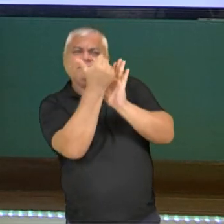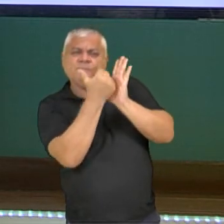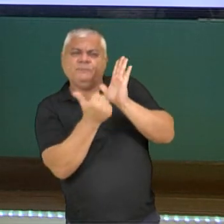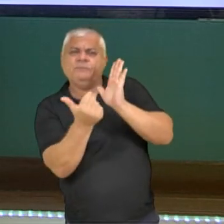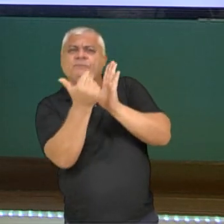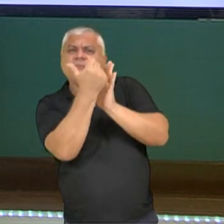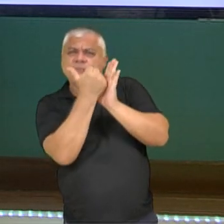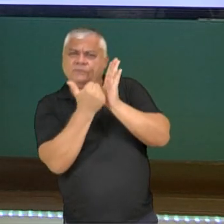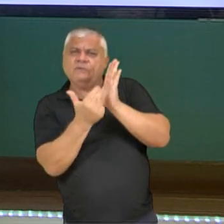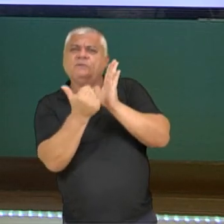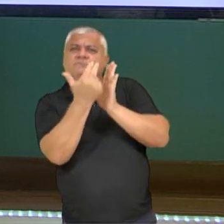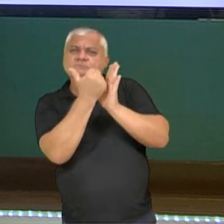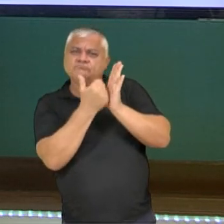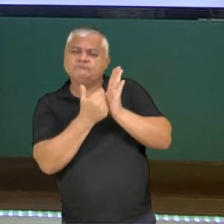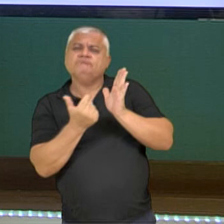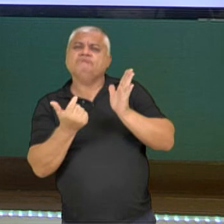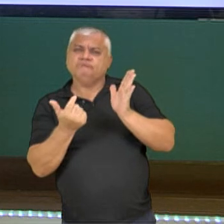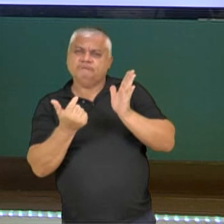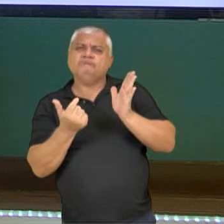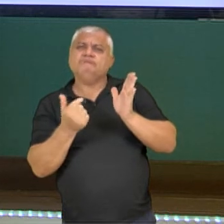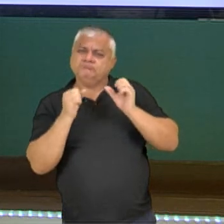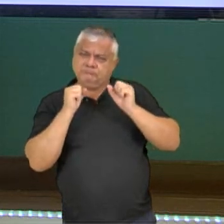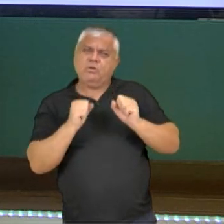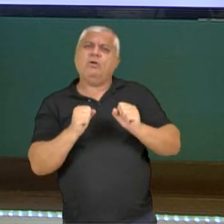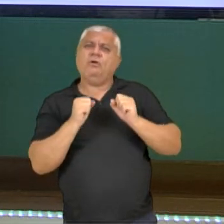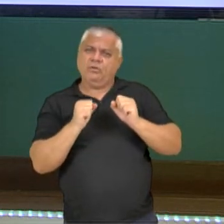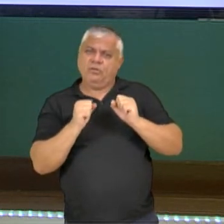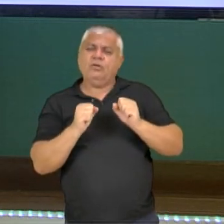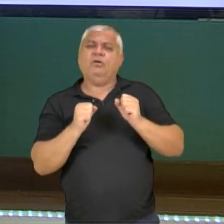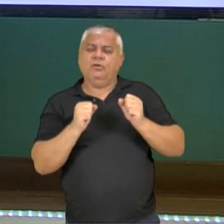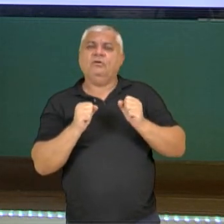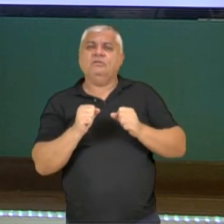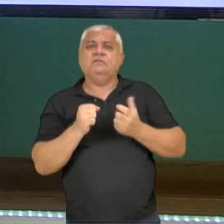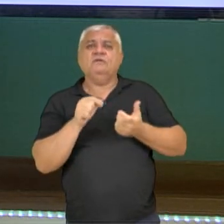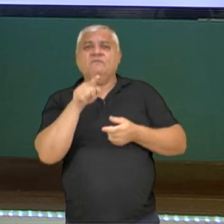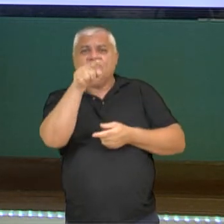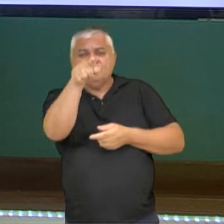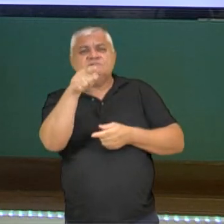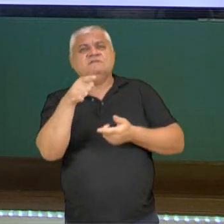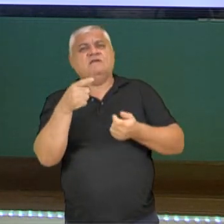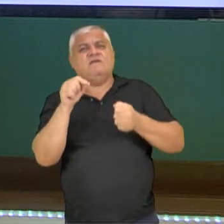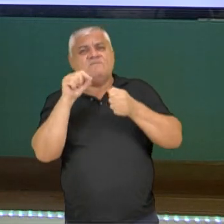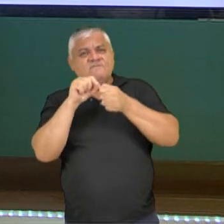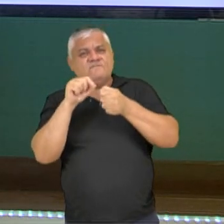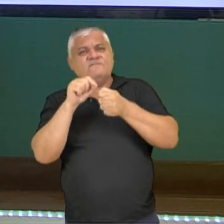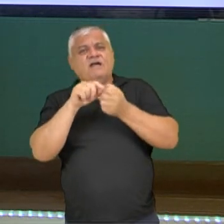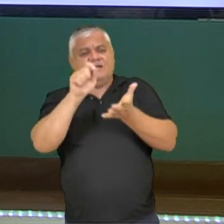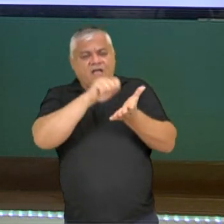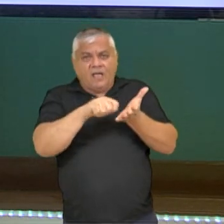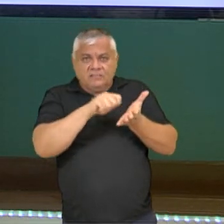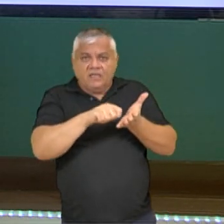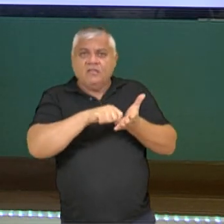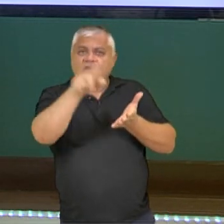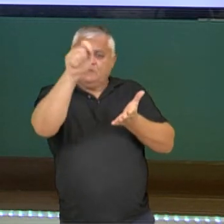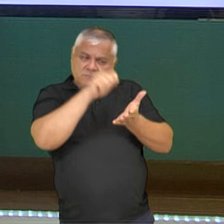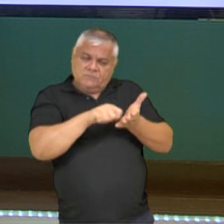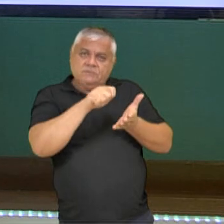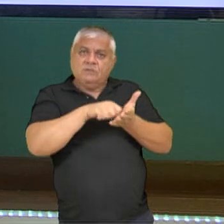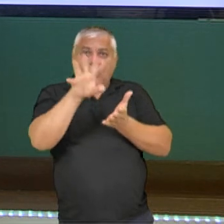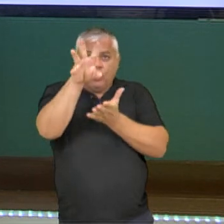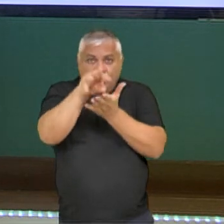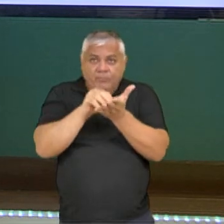até posso colocar a você. Faça esse desenho no seu caderno,